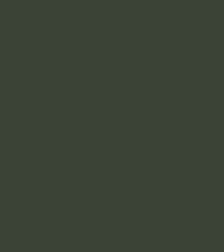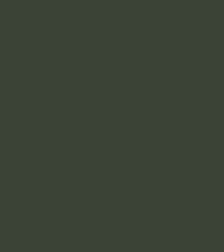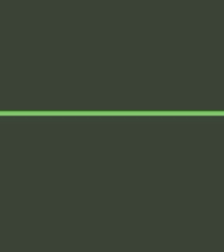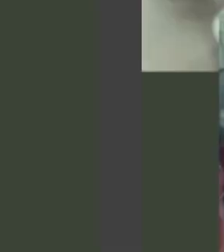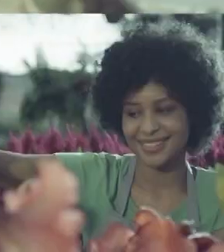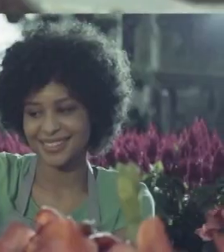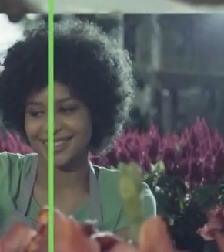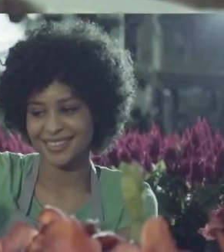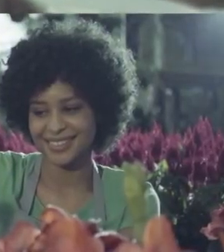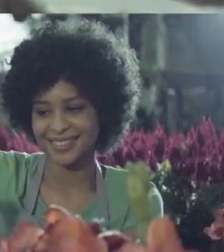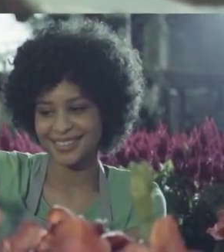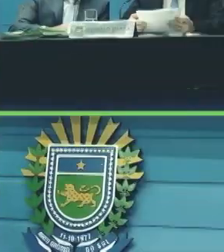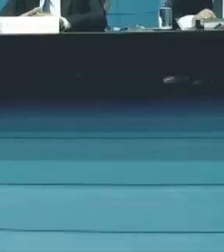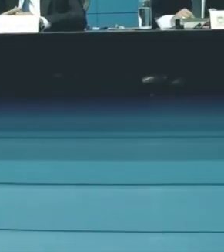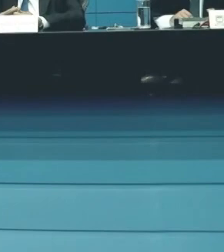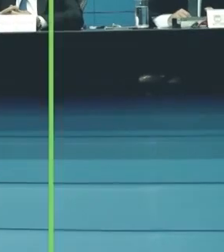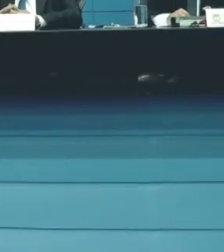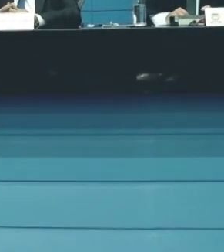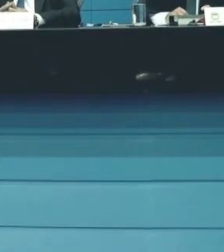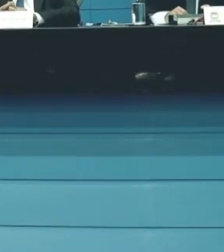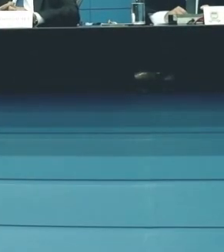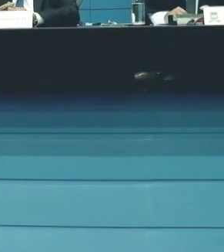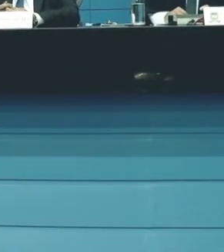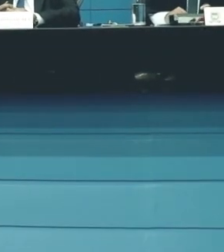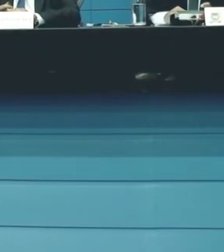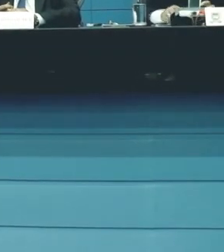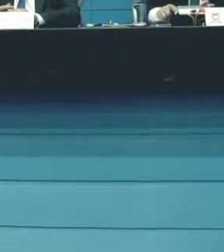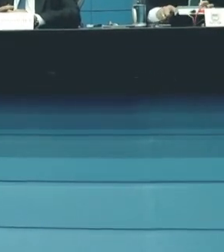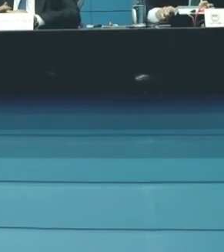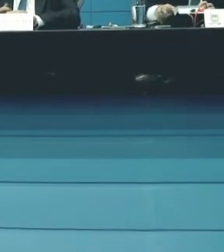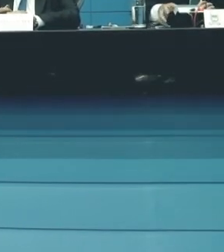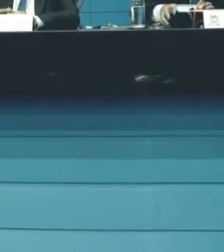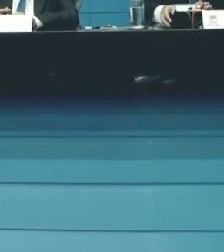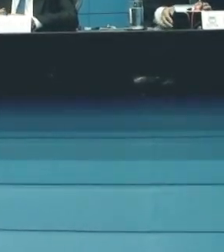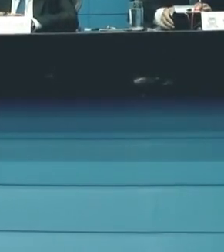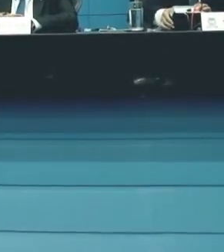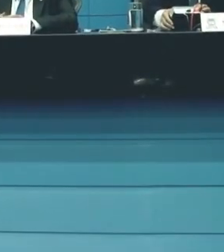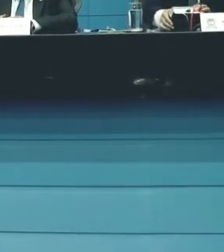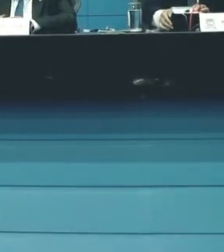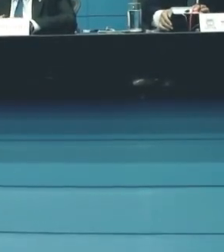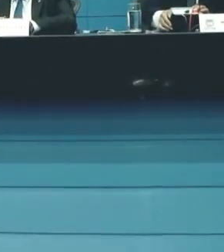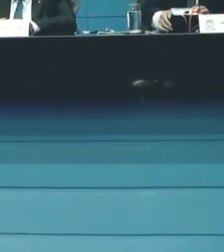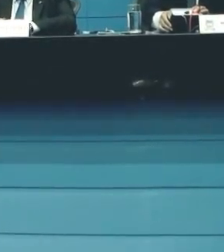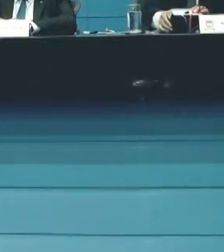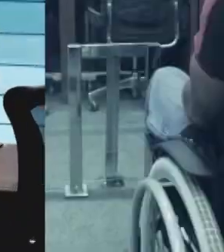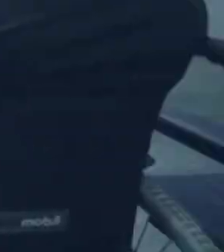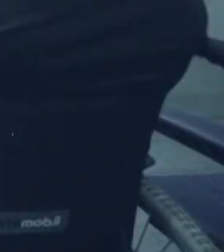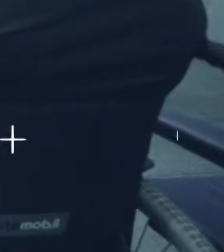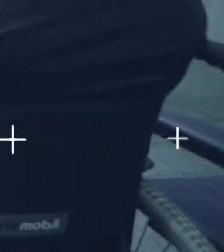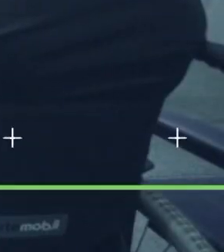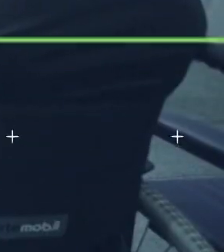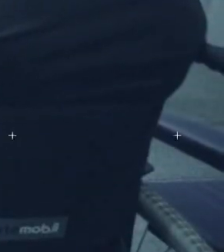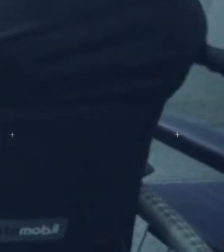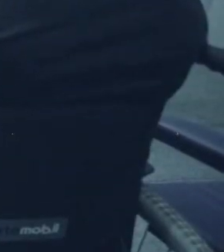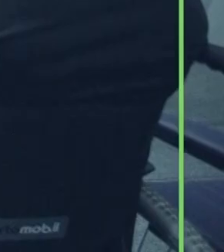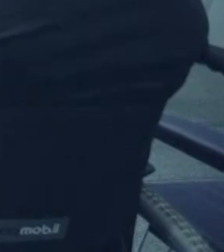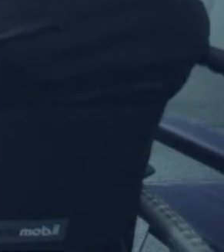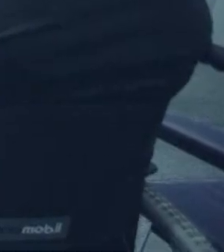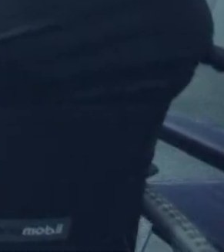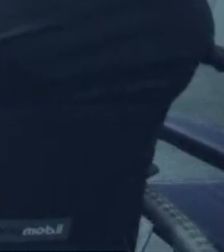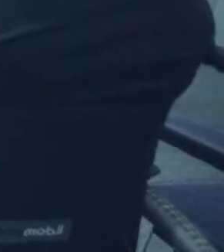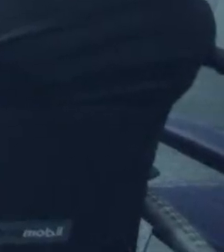Por que modernizar? Para conectar, mas não se trata apenas de aplicar novas tecnologias, é melhorar,